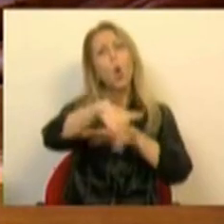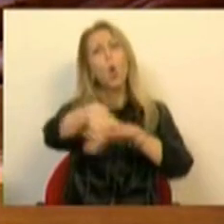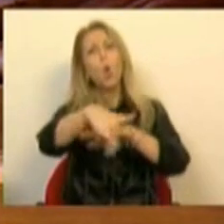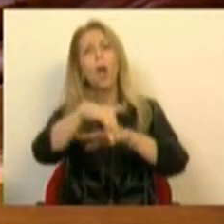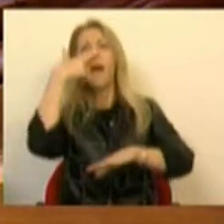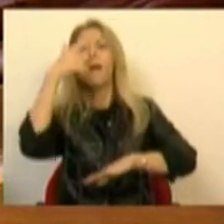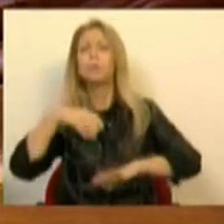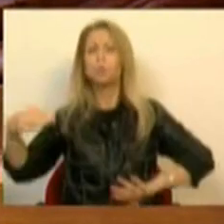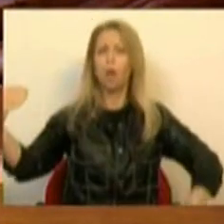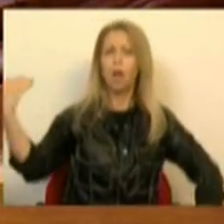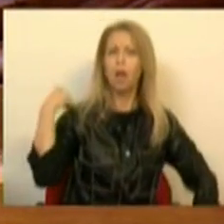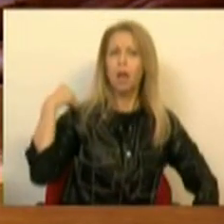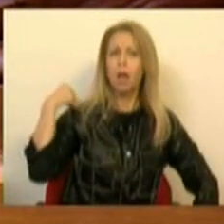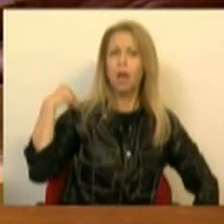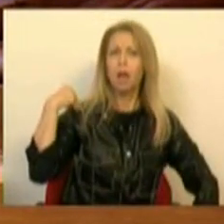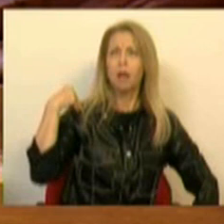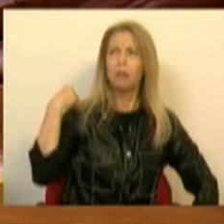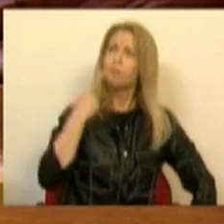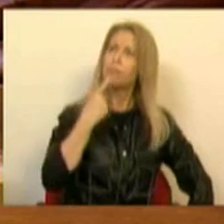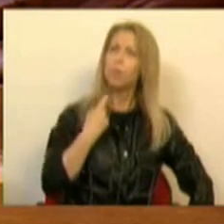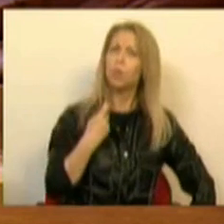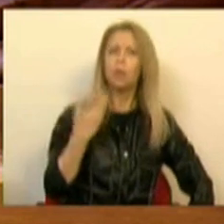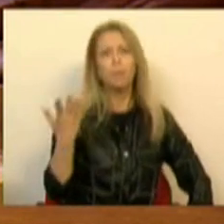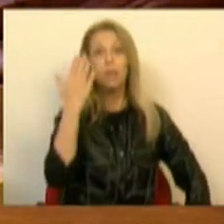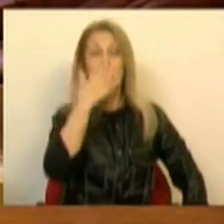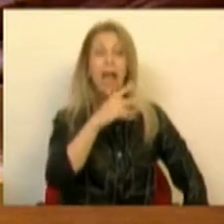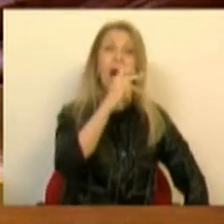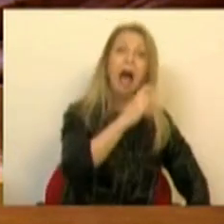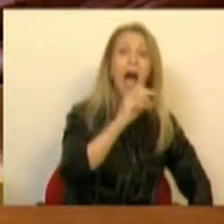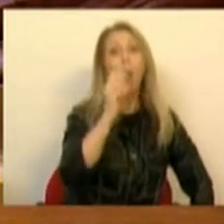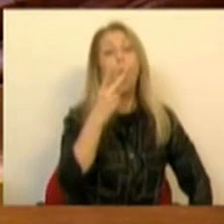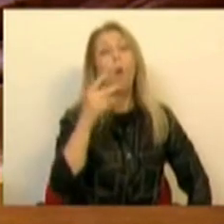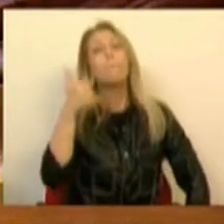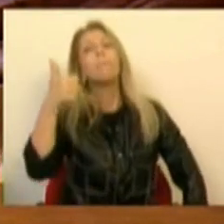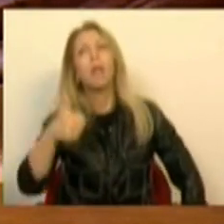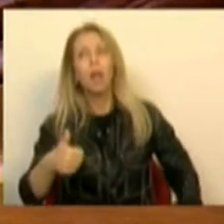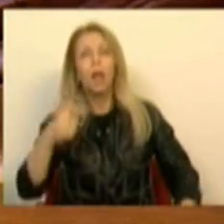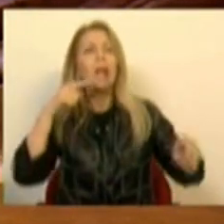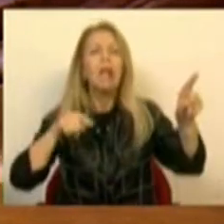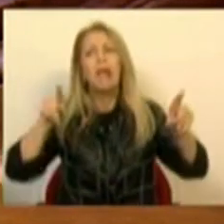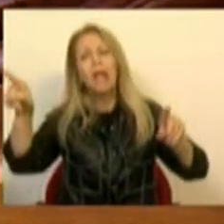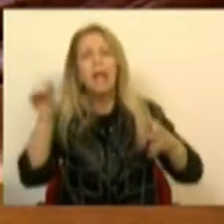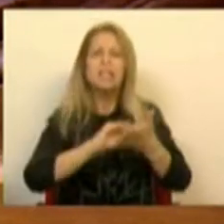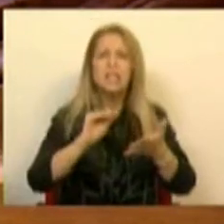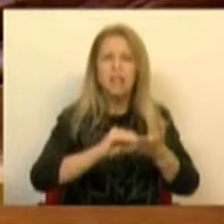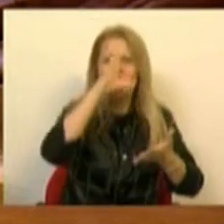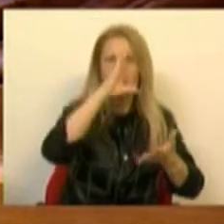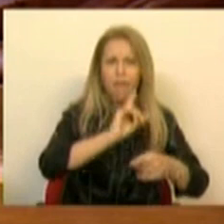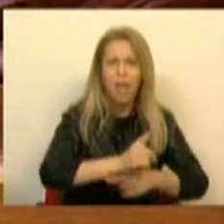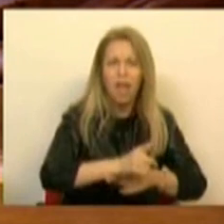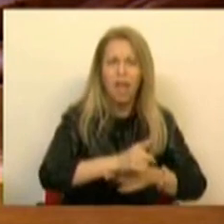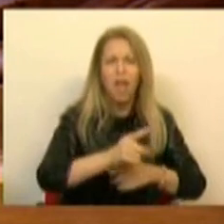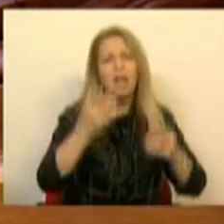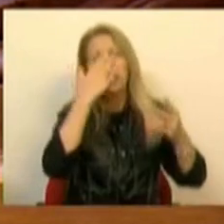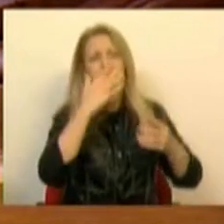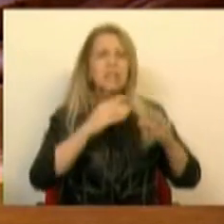a perguntar-me se A ou B era ou não era secretário de Estado, se C ou D tinha deixado de ser